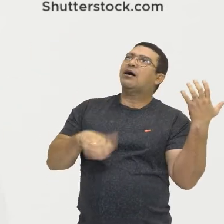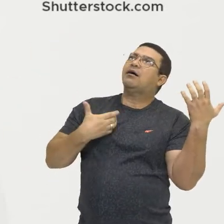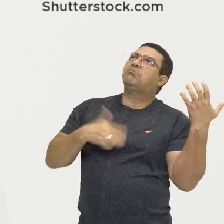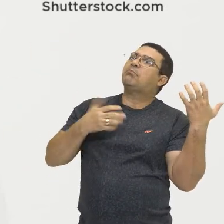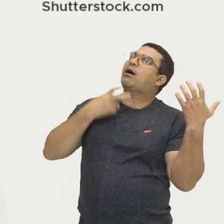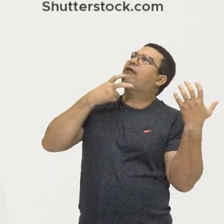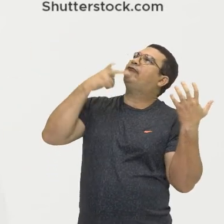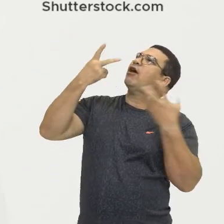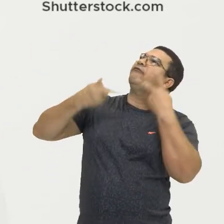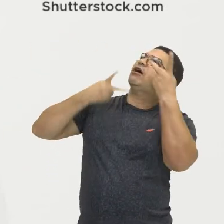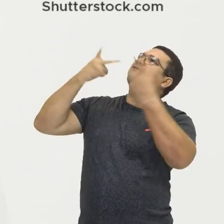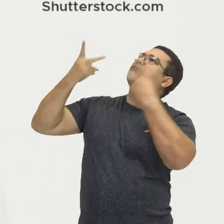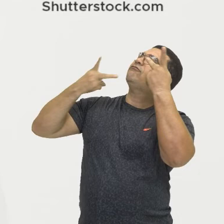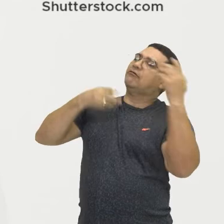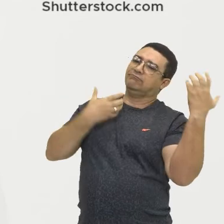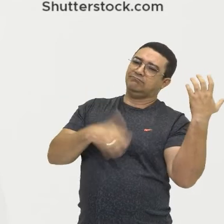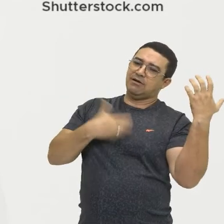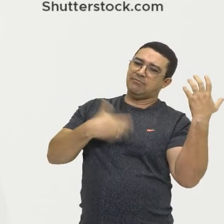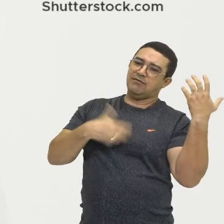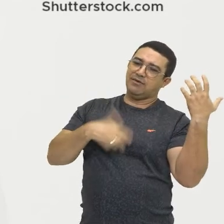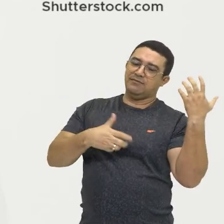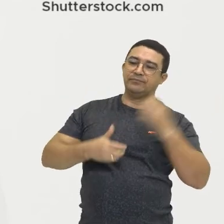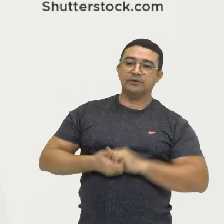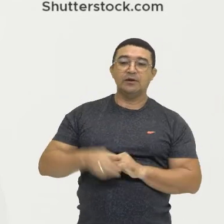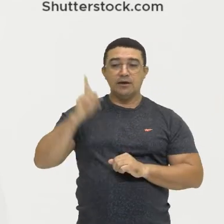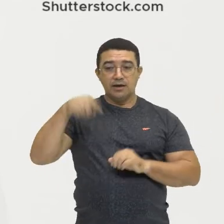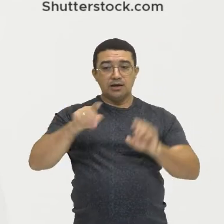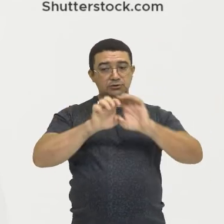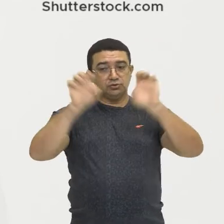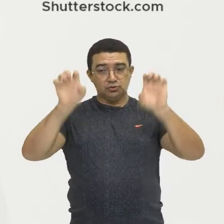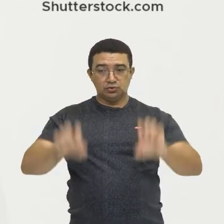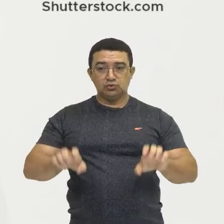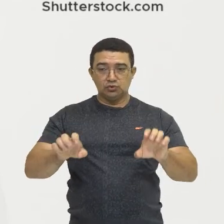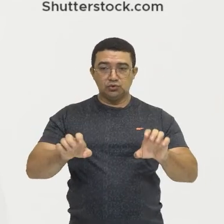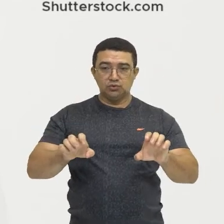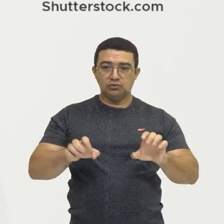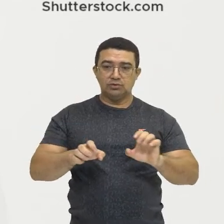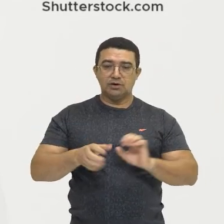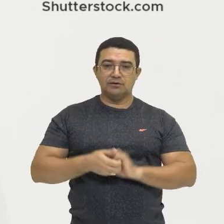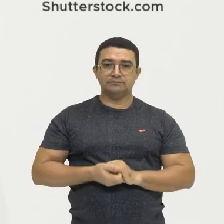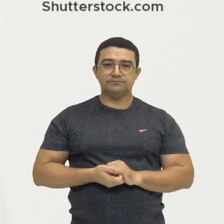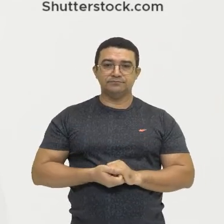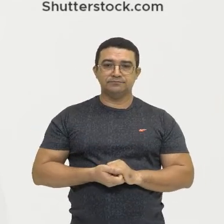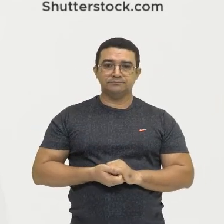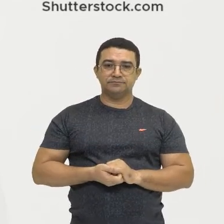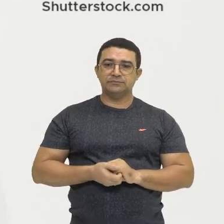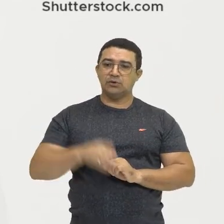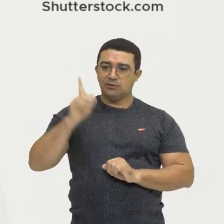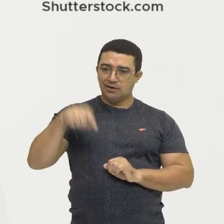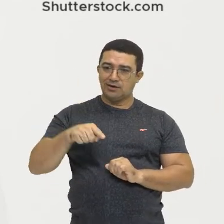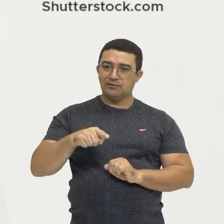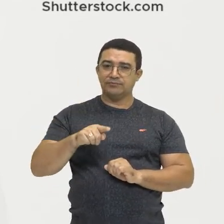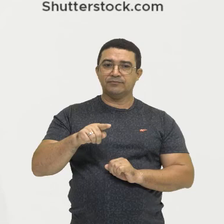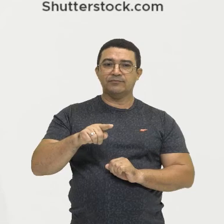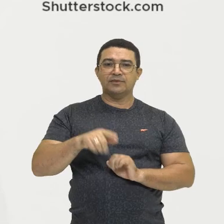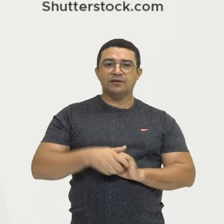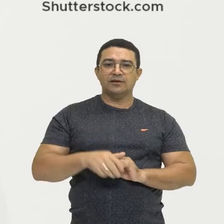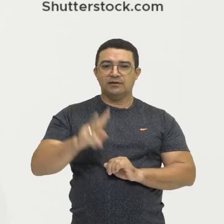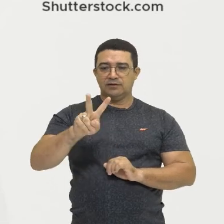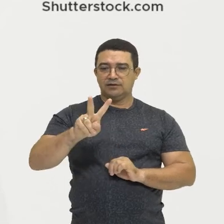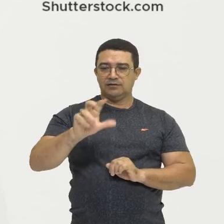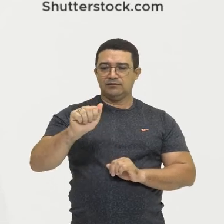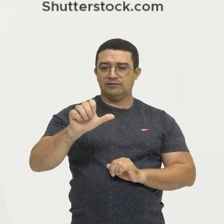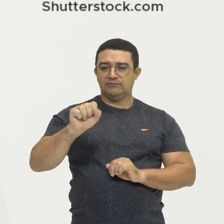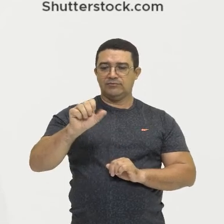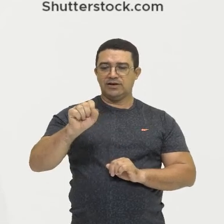desejada, a sua mulher desejada. Então, esses exemplos são estruturas, né, dessas estruturas, eles são a vassalagem e o